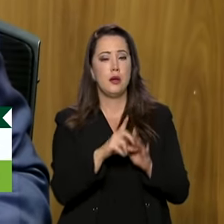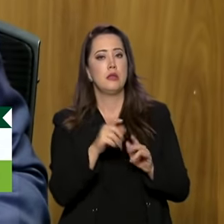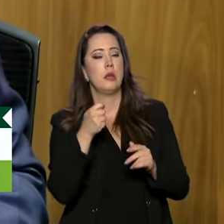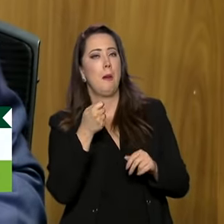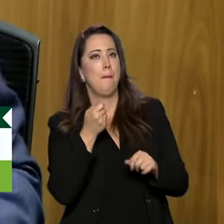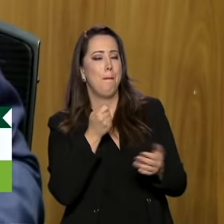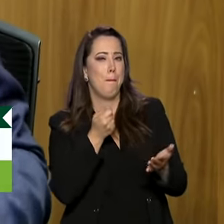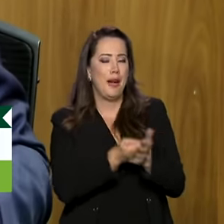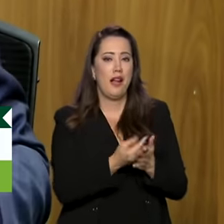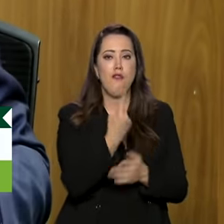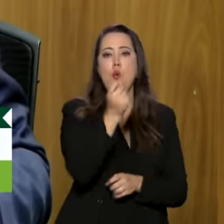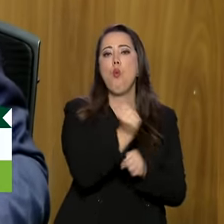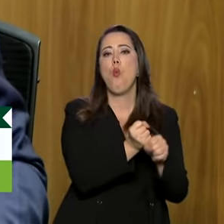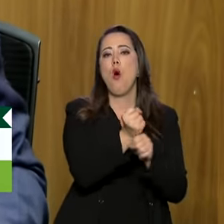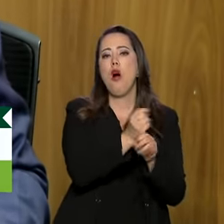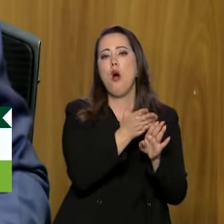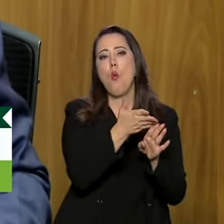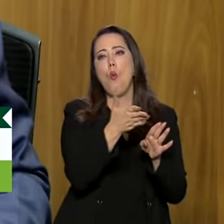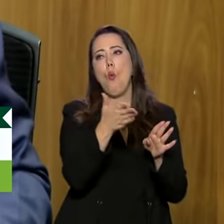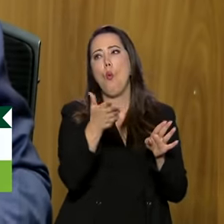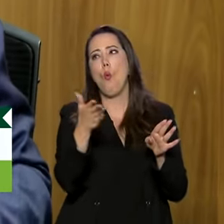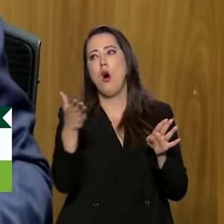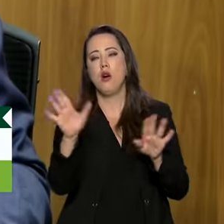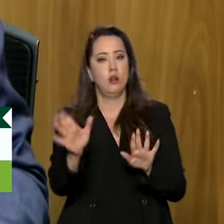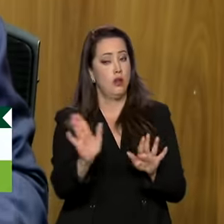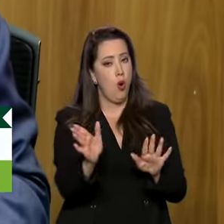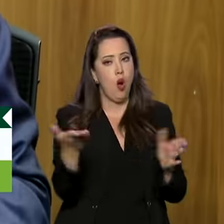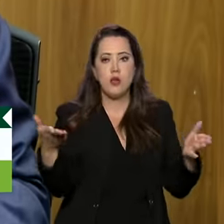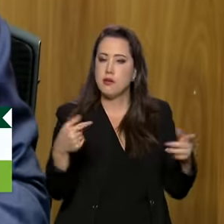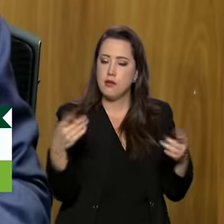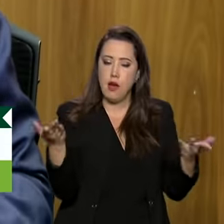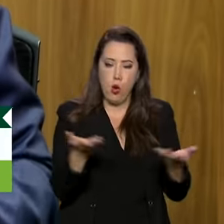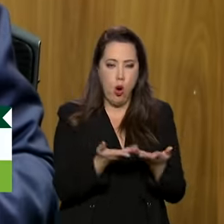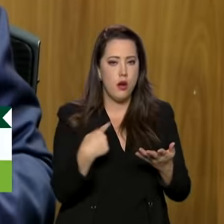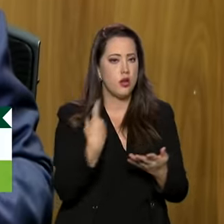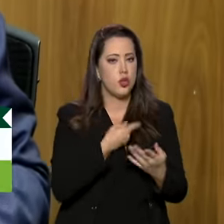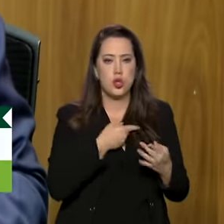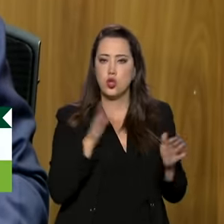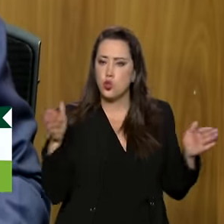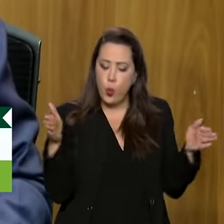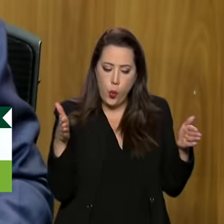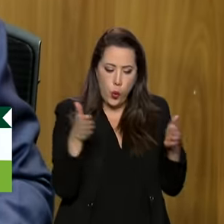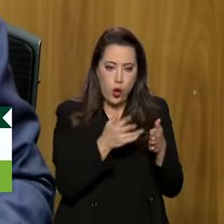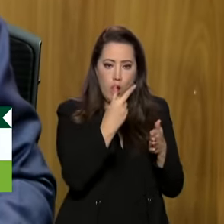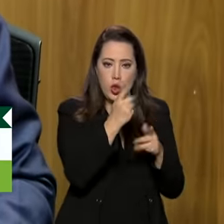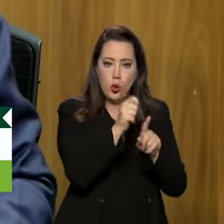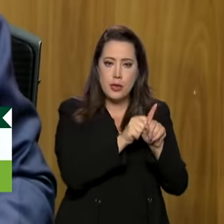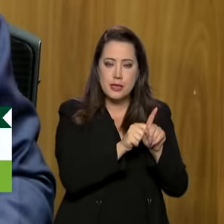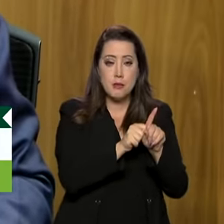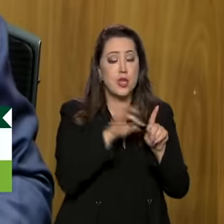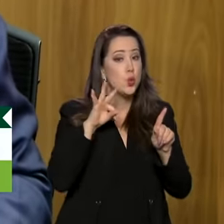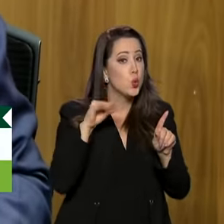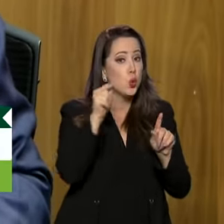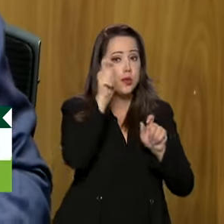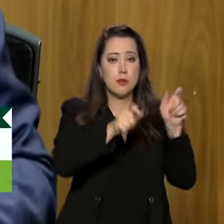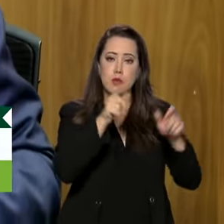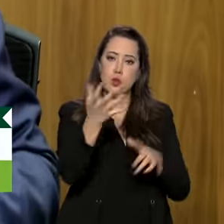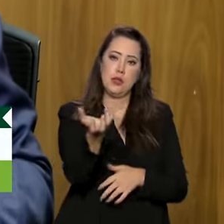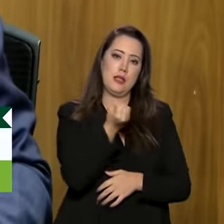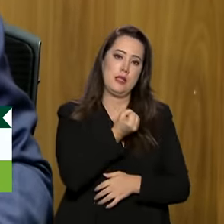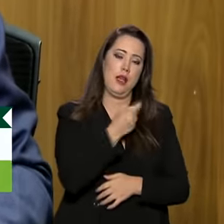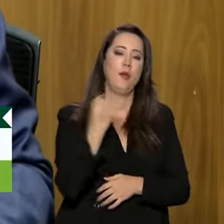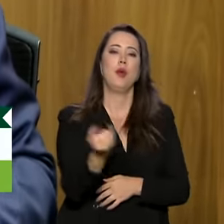durante um ano inteiro e nós vamos concentrar nesses dois meses e é mais uma notícia importante para a economia